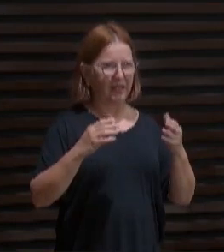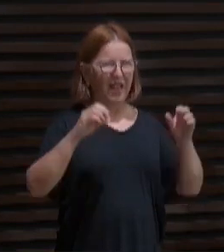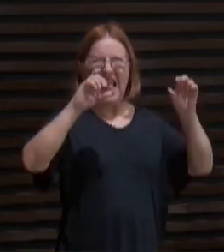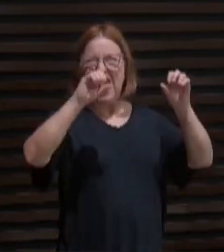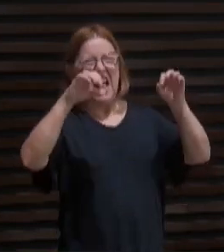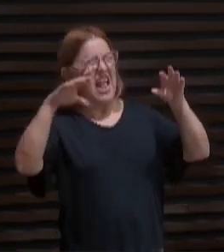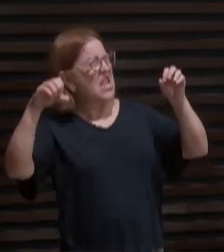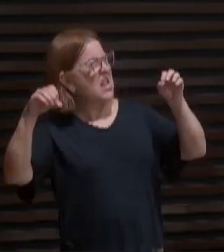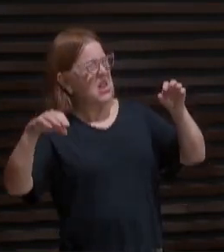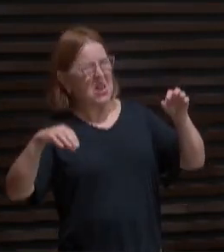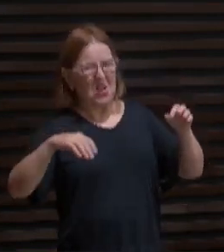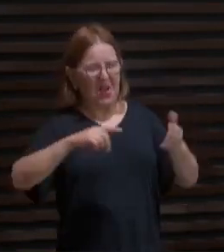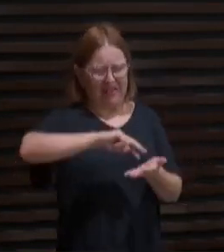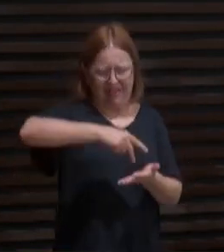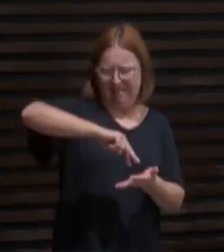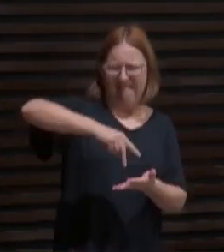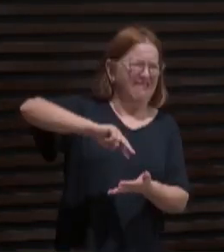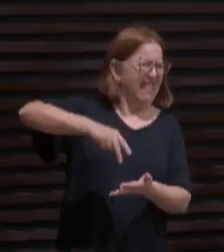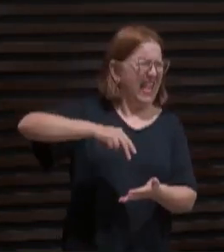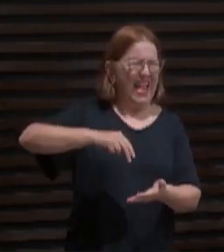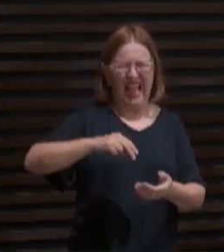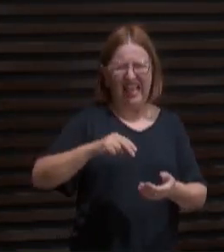aquilo. É coisa cheia de